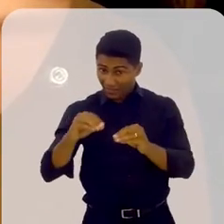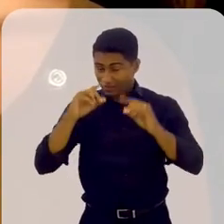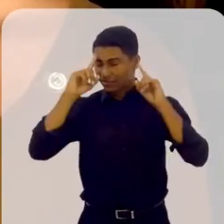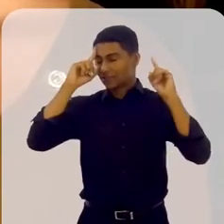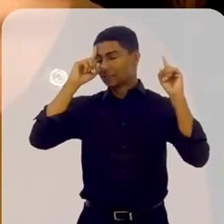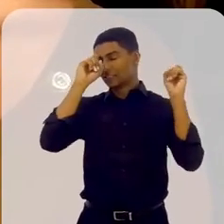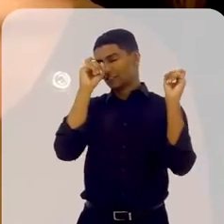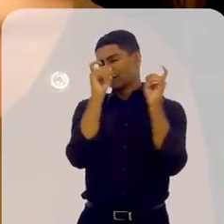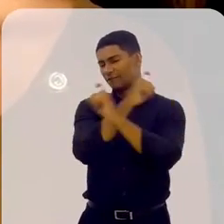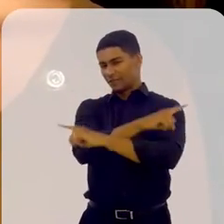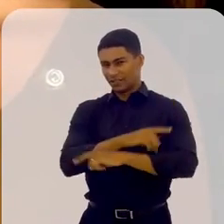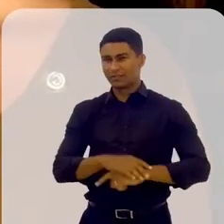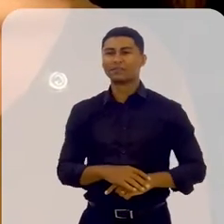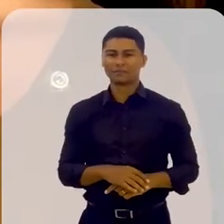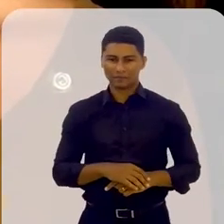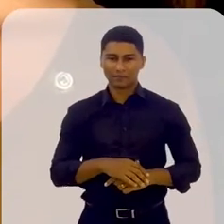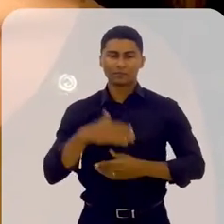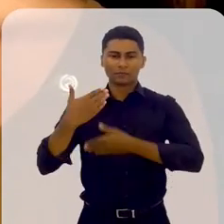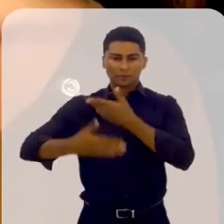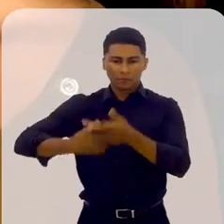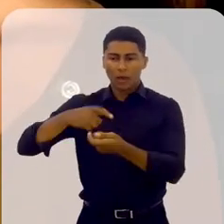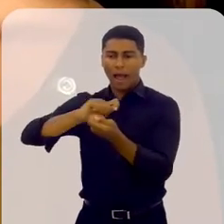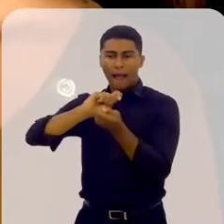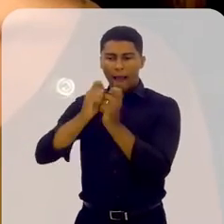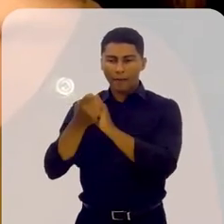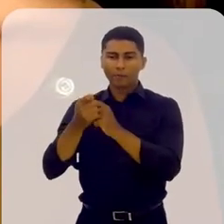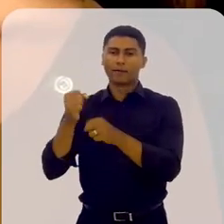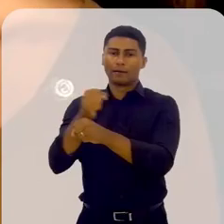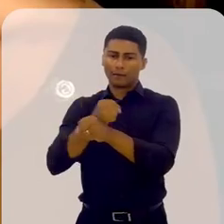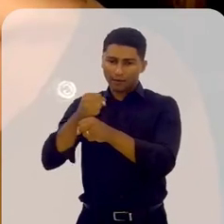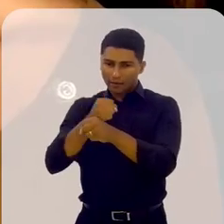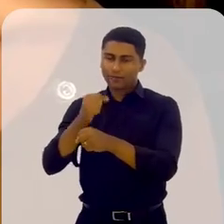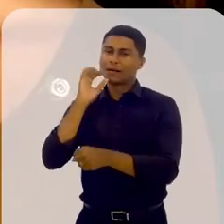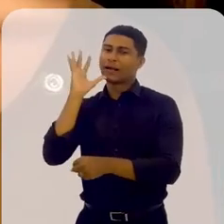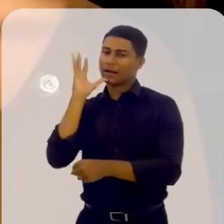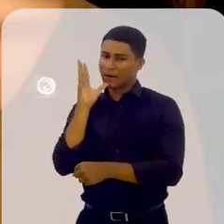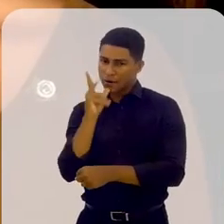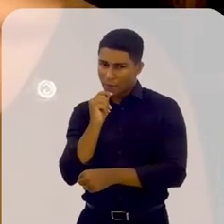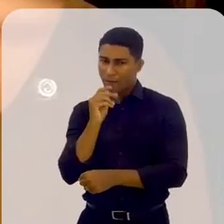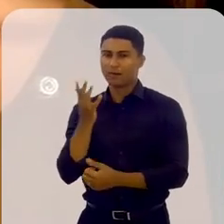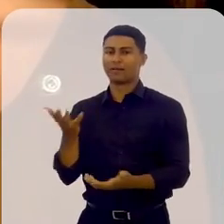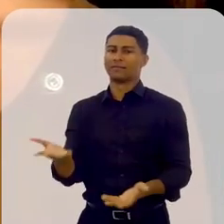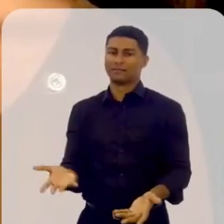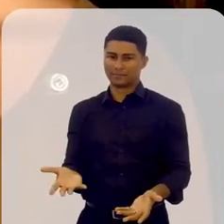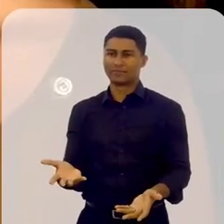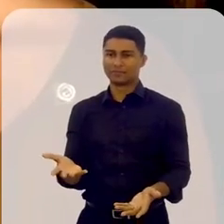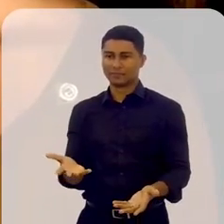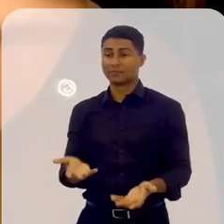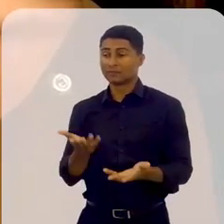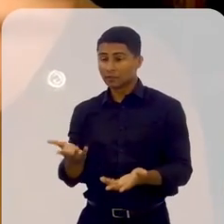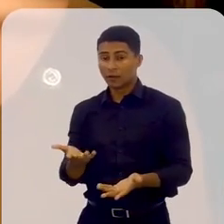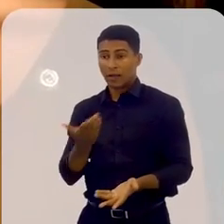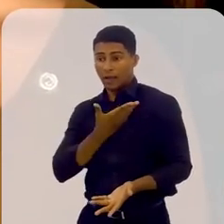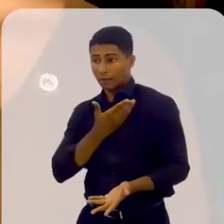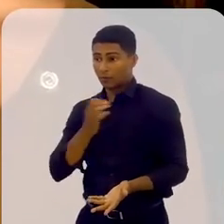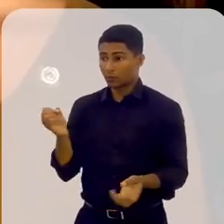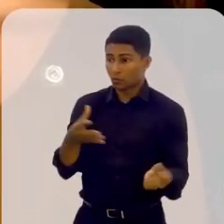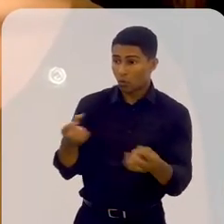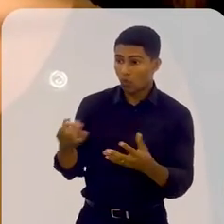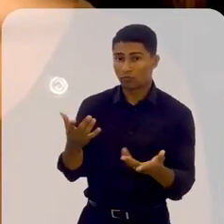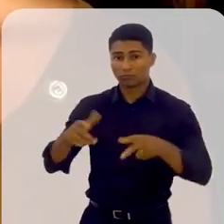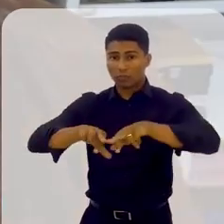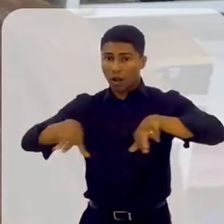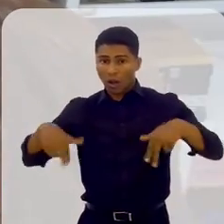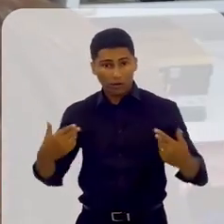assim, leva mais de ano para você se adaptar de fato, né? Você entender que você vai construir novos pares, novos hábitos, novas